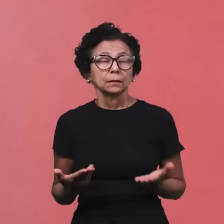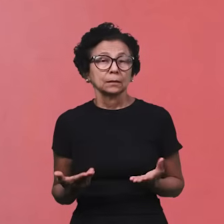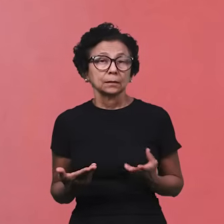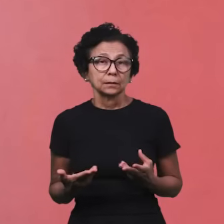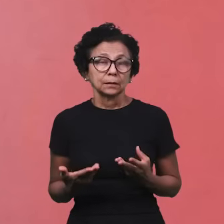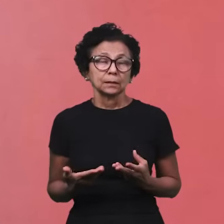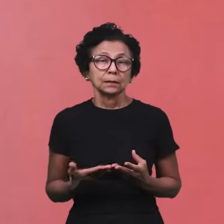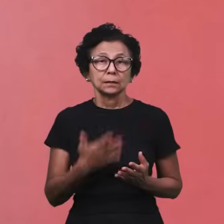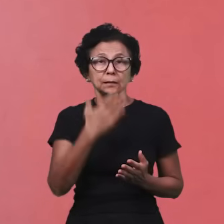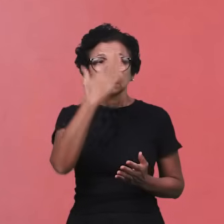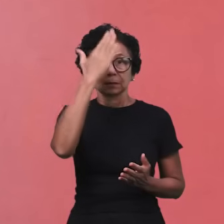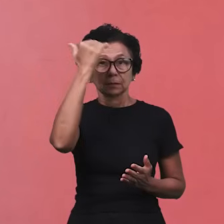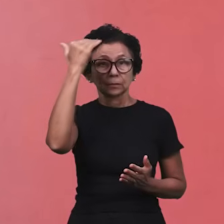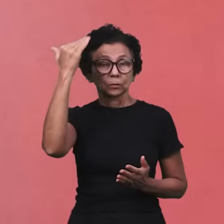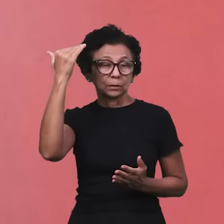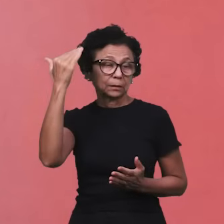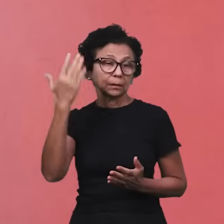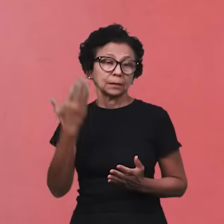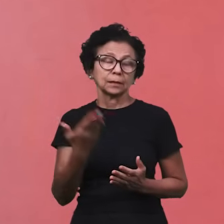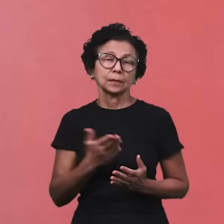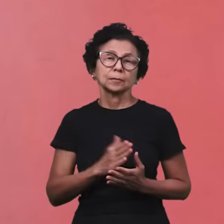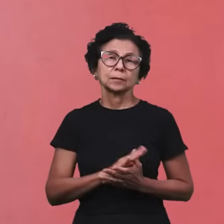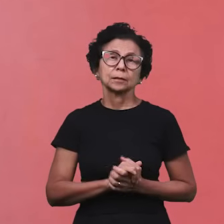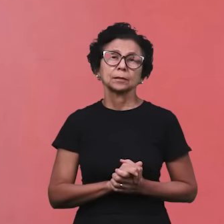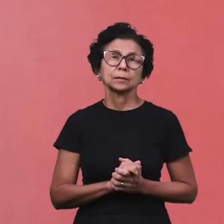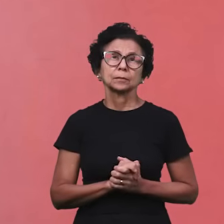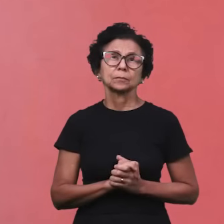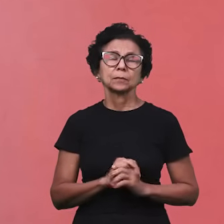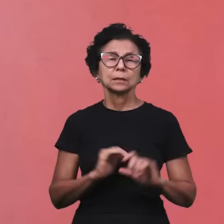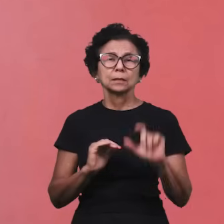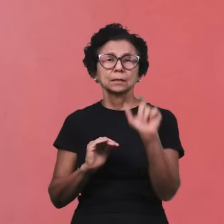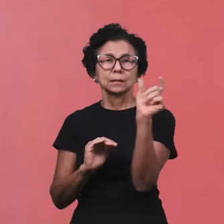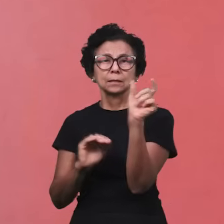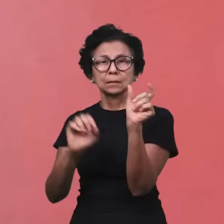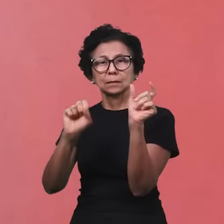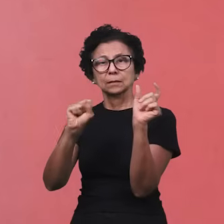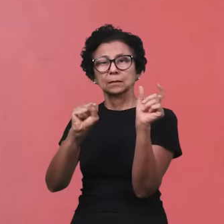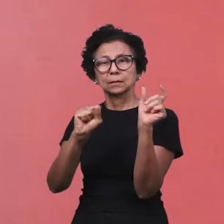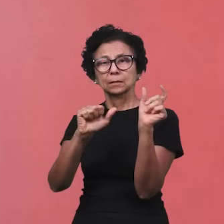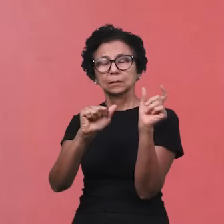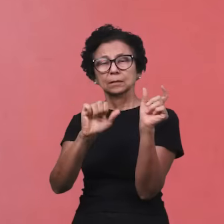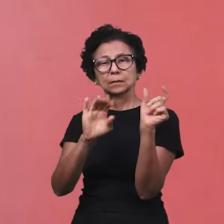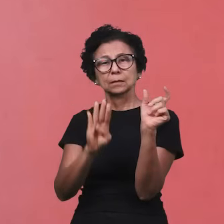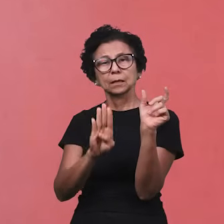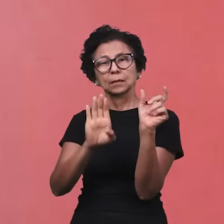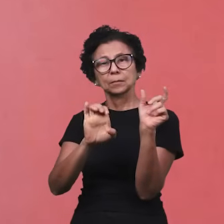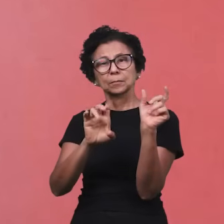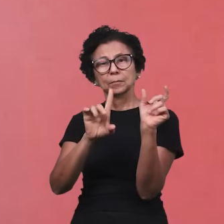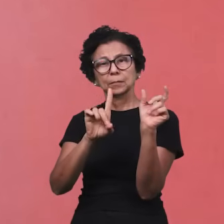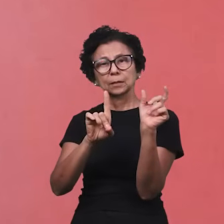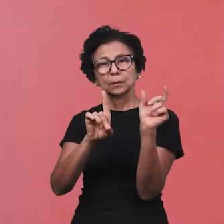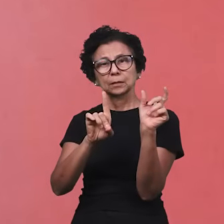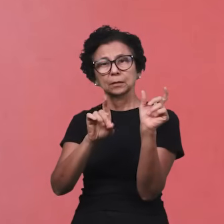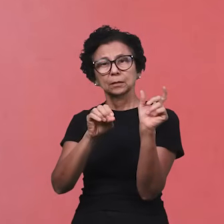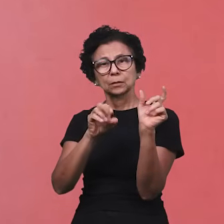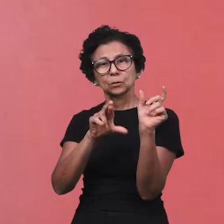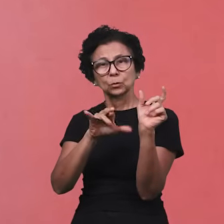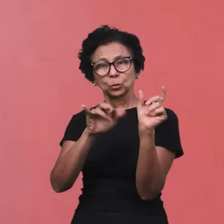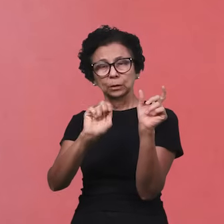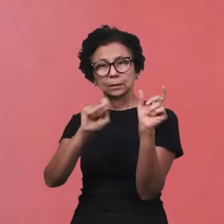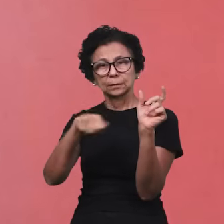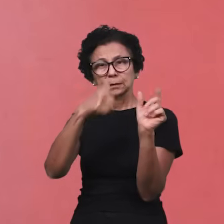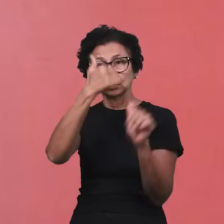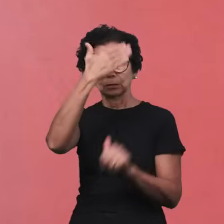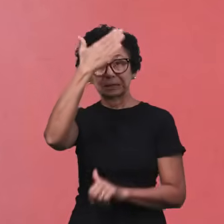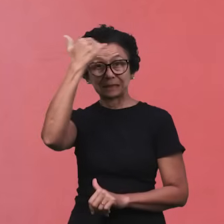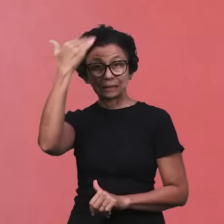da sabedoria é uma palavra que se diz e ela desmonta os argumentos. O que tiver de argumento, ele acaba, destrói. Então, quando